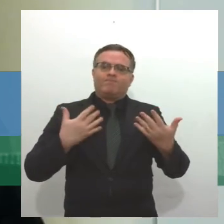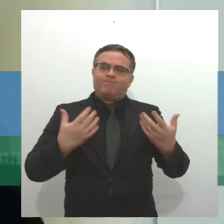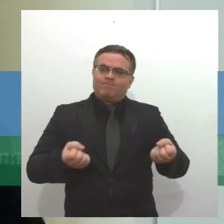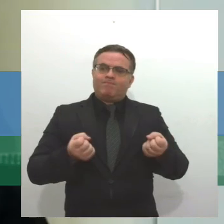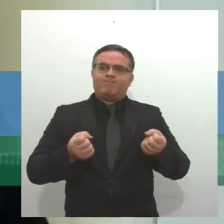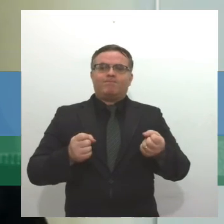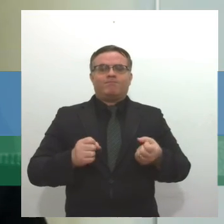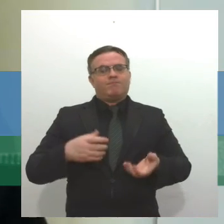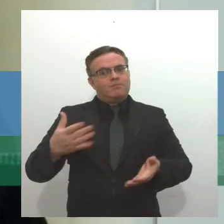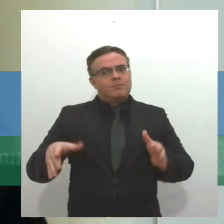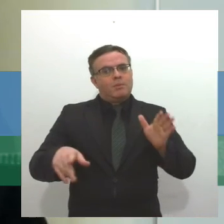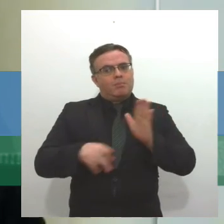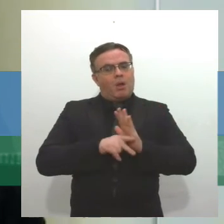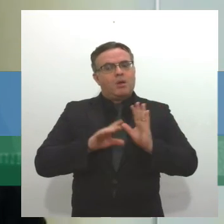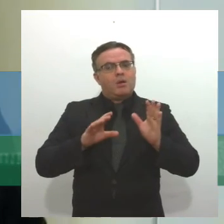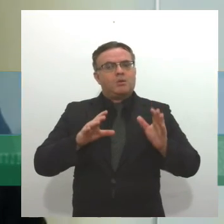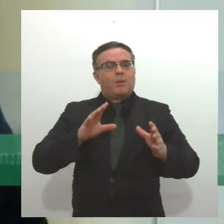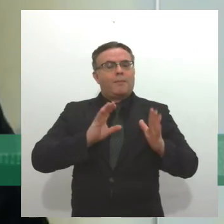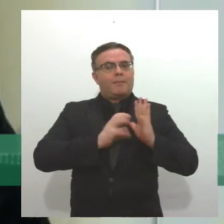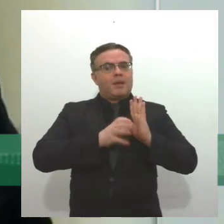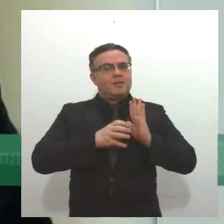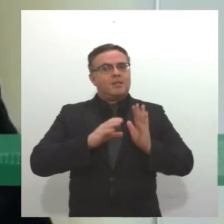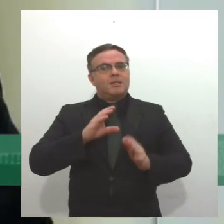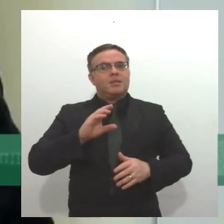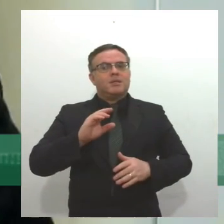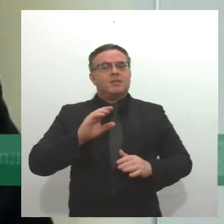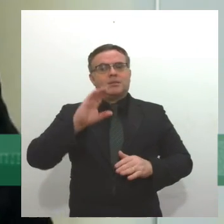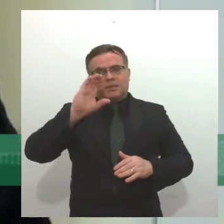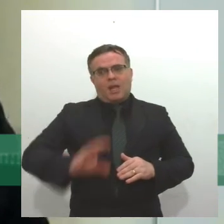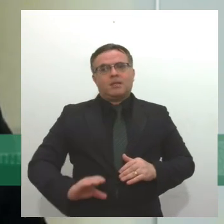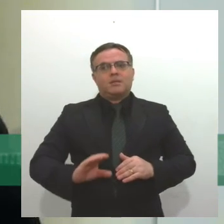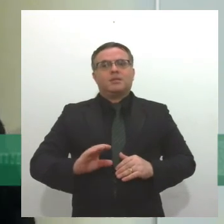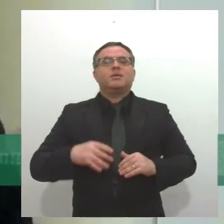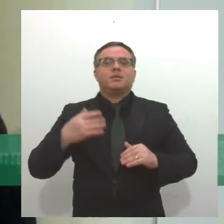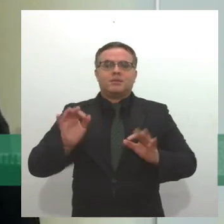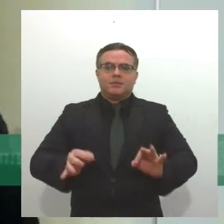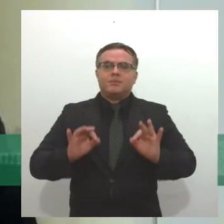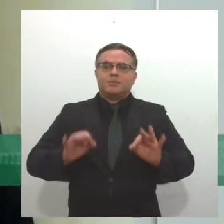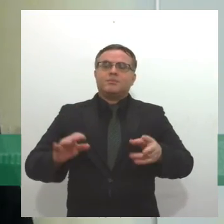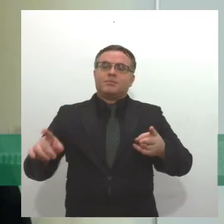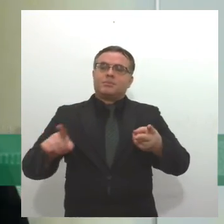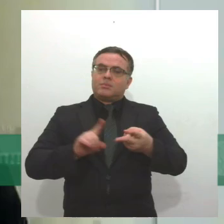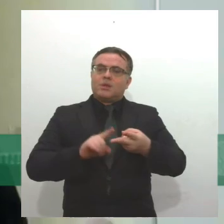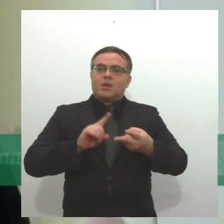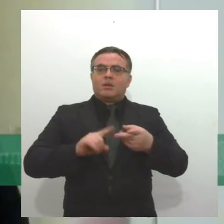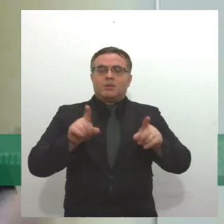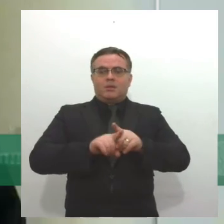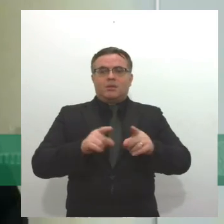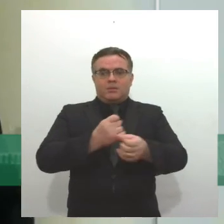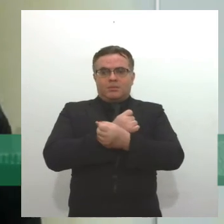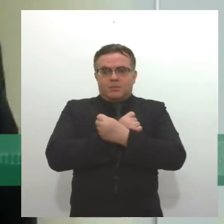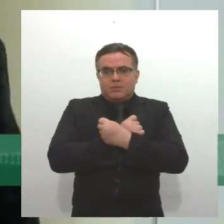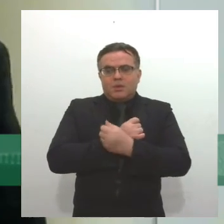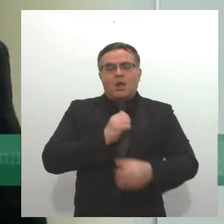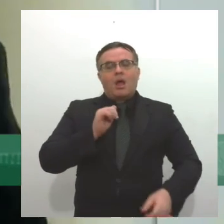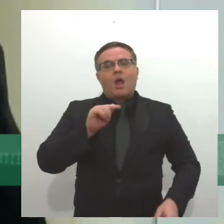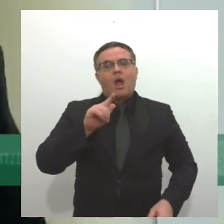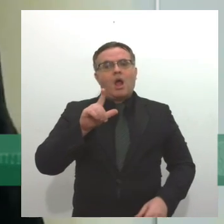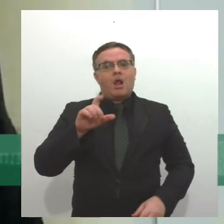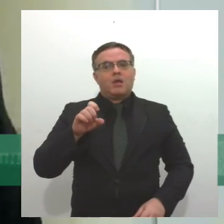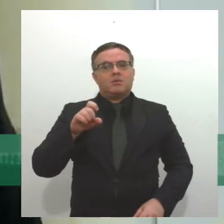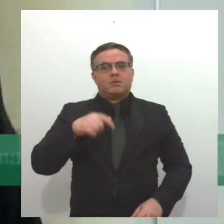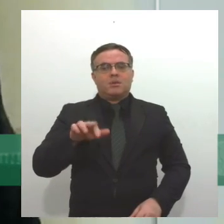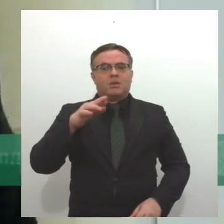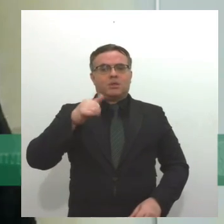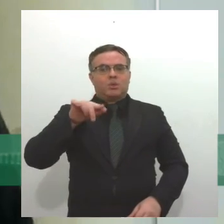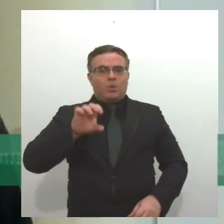Cidadania do Paraná e o Cidadania Nacional. E também deixar o meu abraço ao estimado Alessandro Vieira, nosso senador que